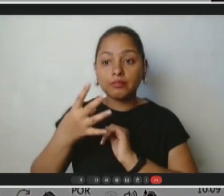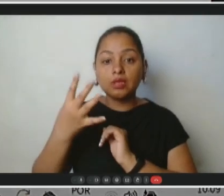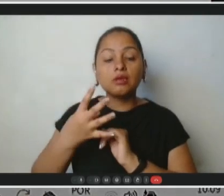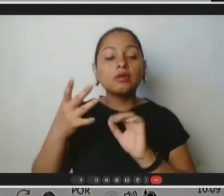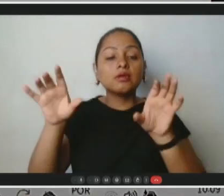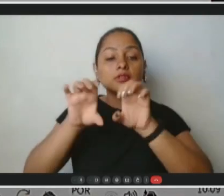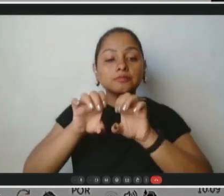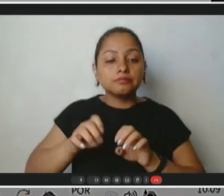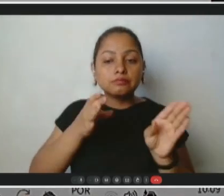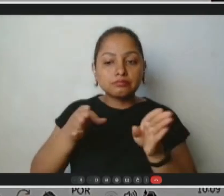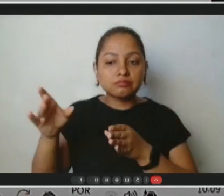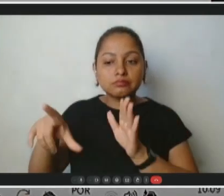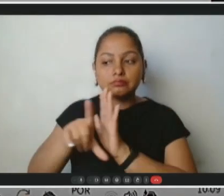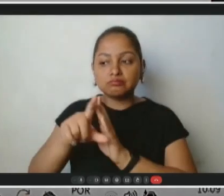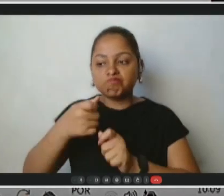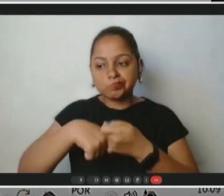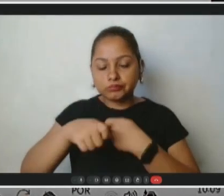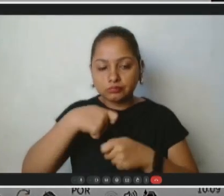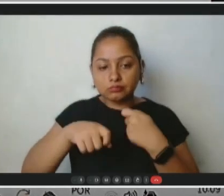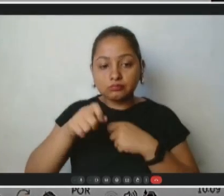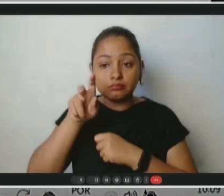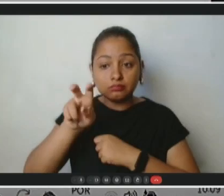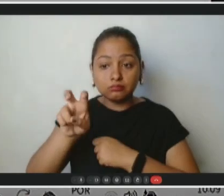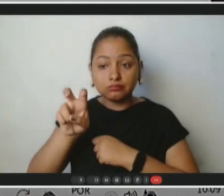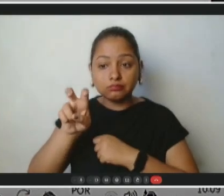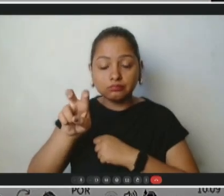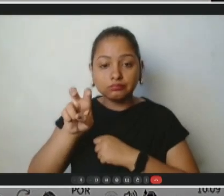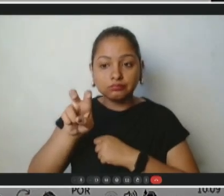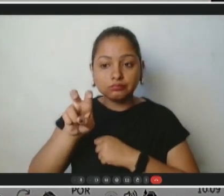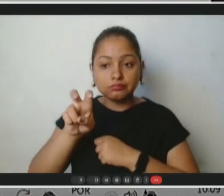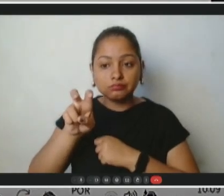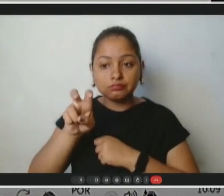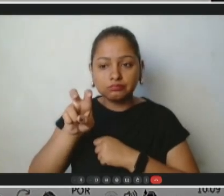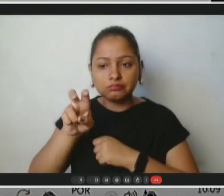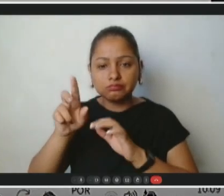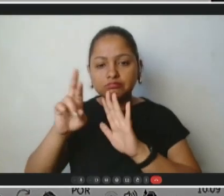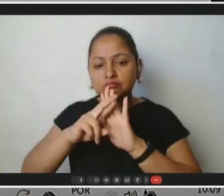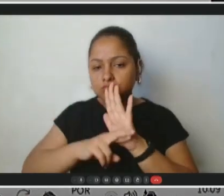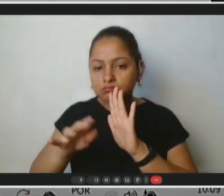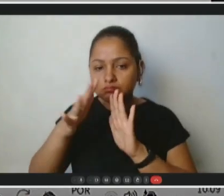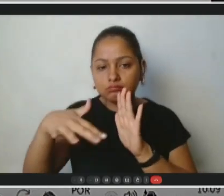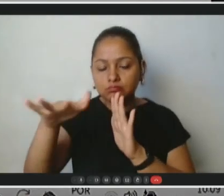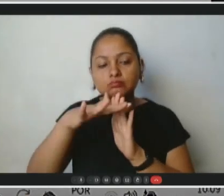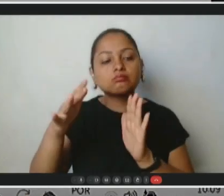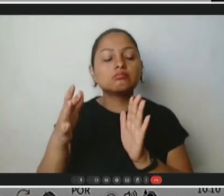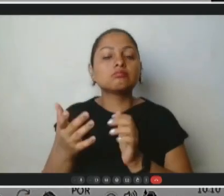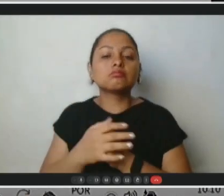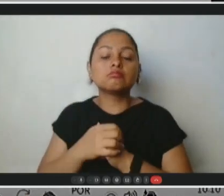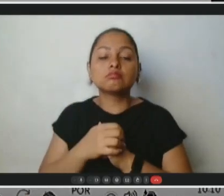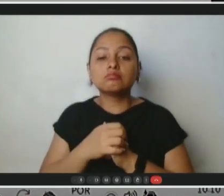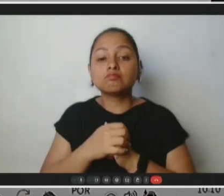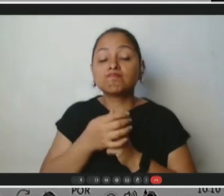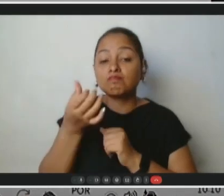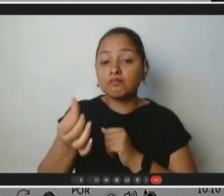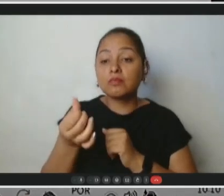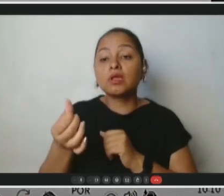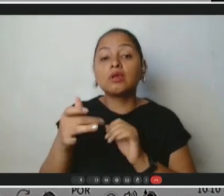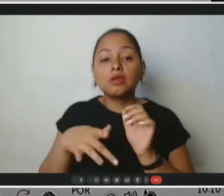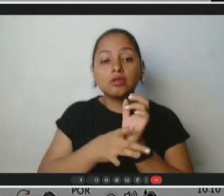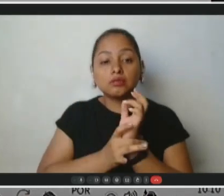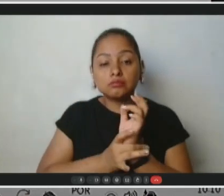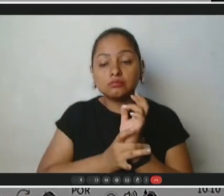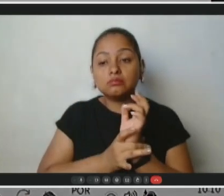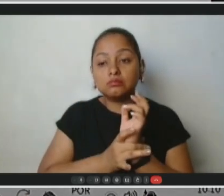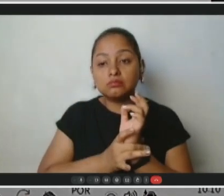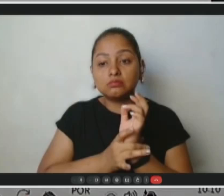lei orçamentária. Quinto, diretrizes gerais para a elaboração dos orçamentos. Sexto, seguridade